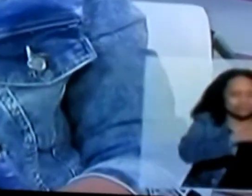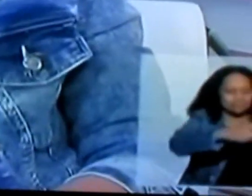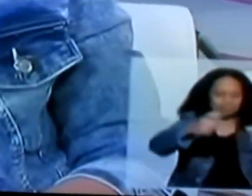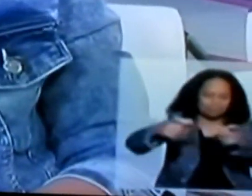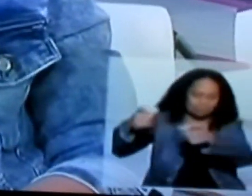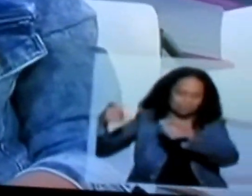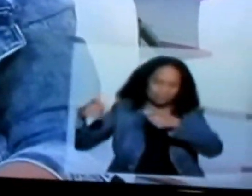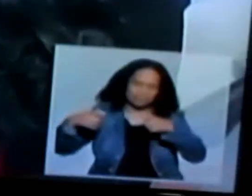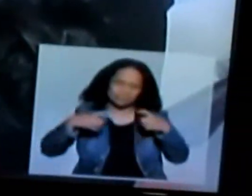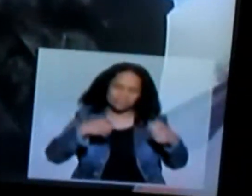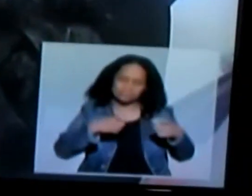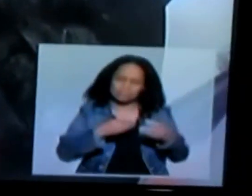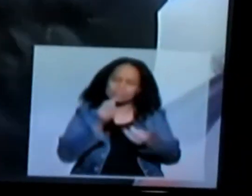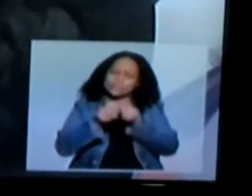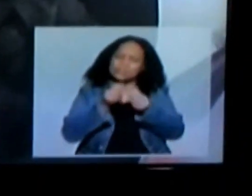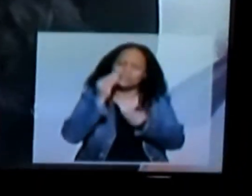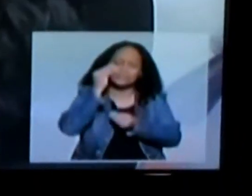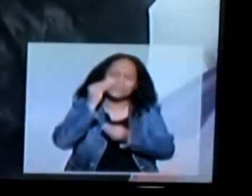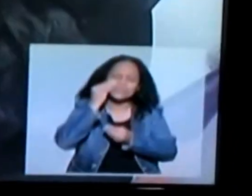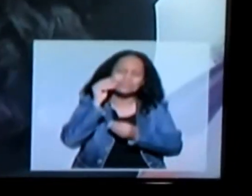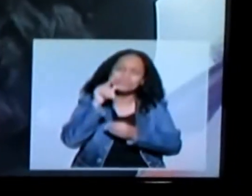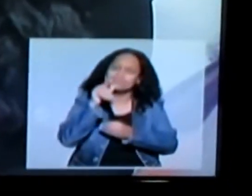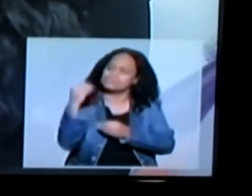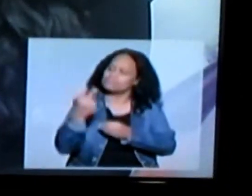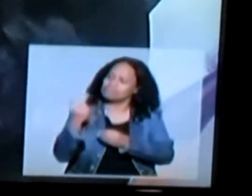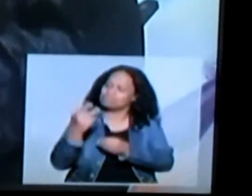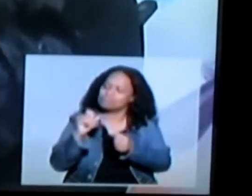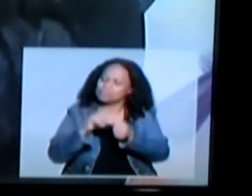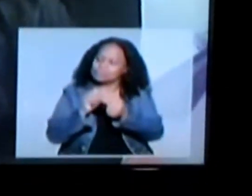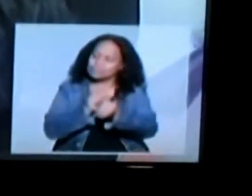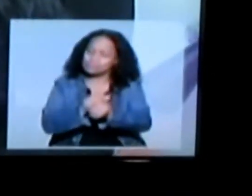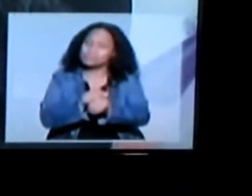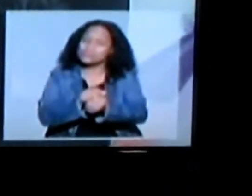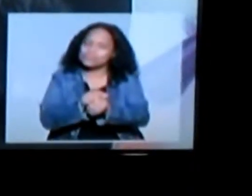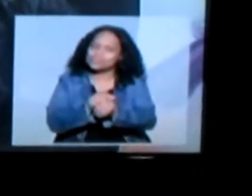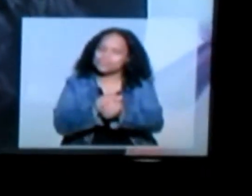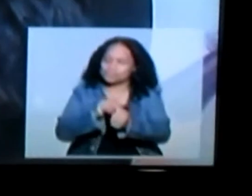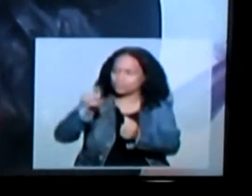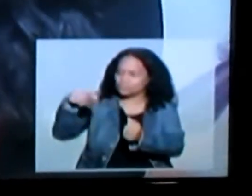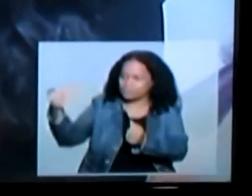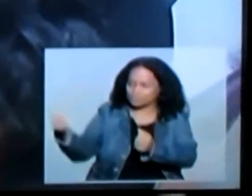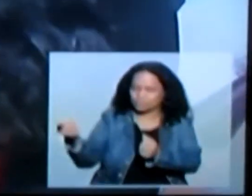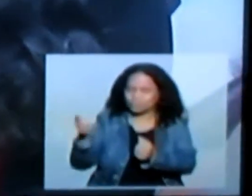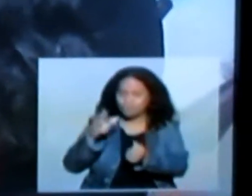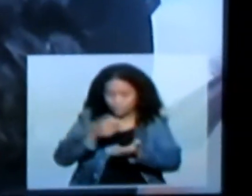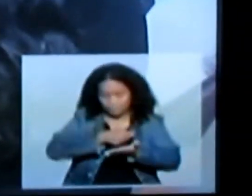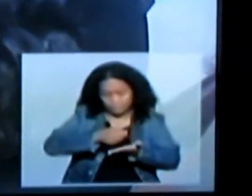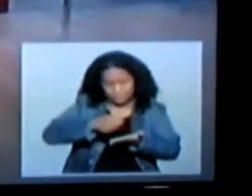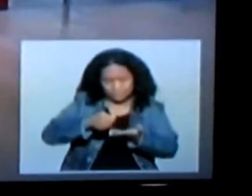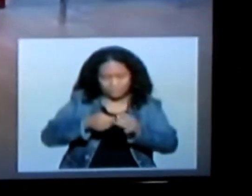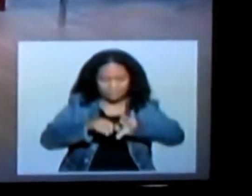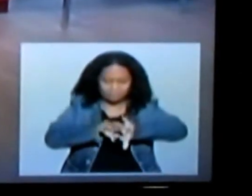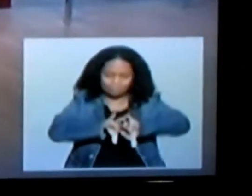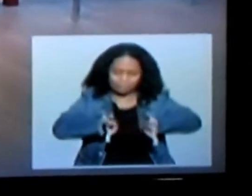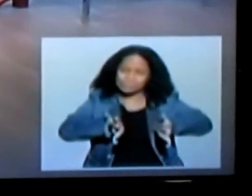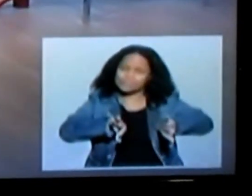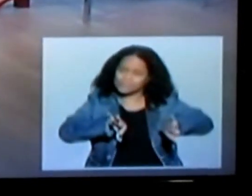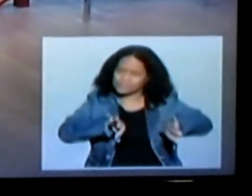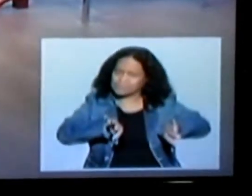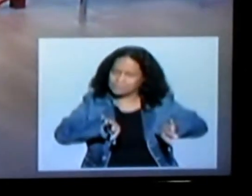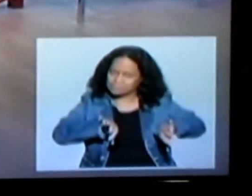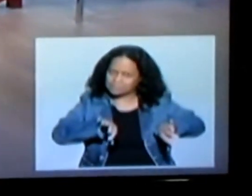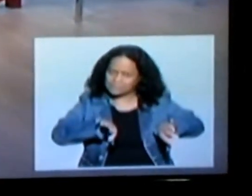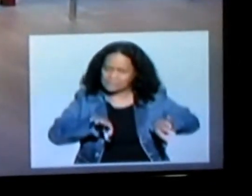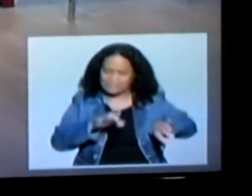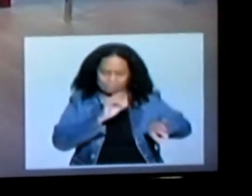blog dela. Ai, que bacana. Como é que foi essa experiência de fazer um livro juntas? Vocês e mais outras? A gente escreveu separado, então,